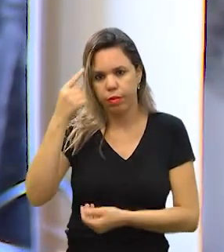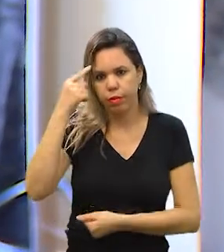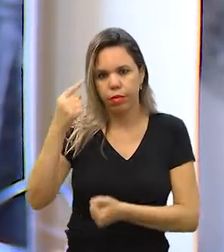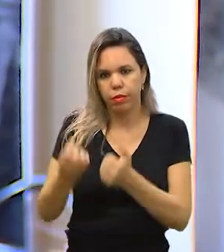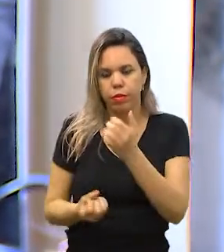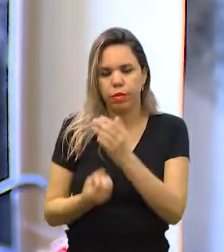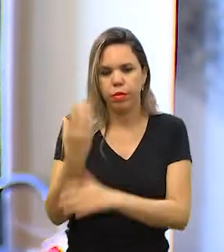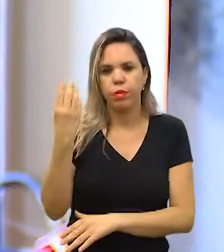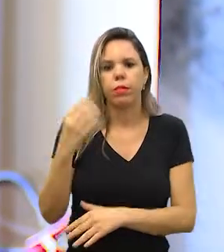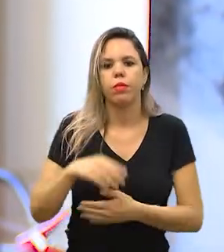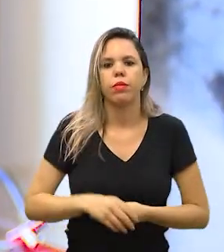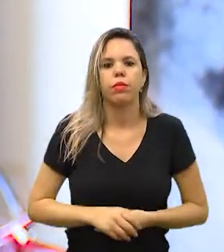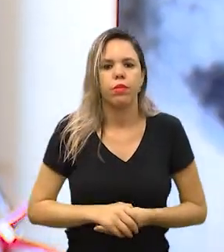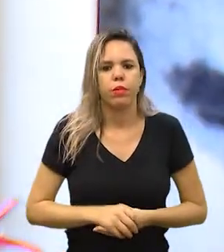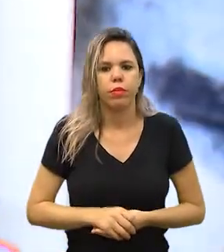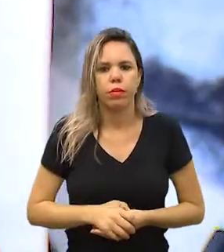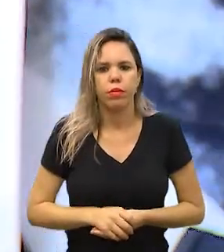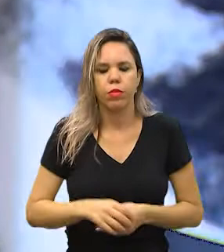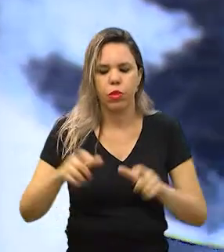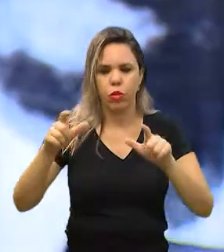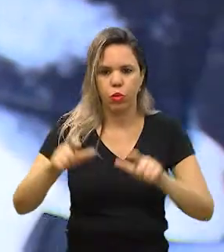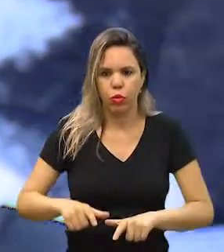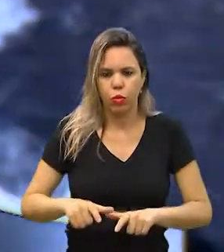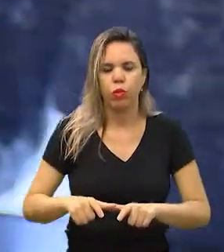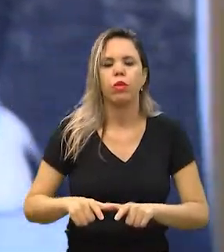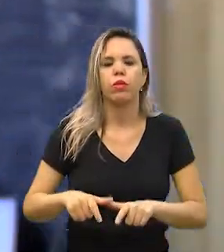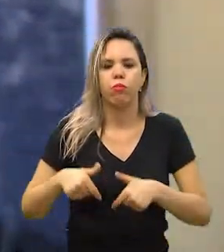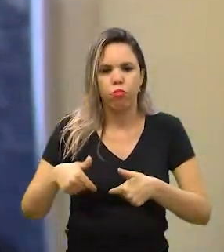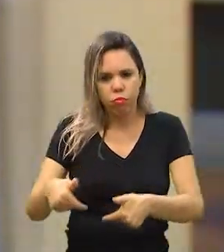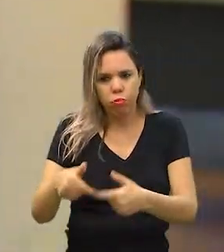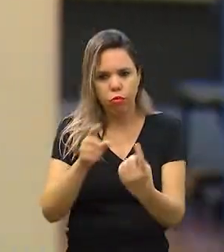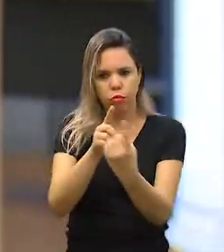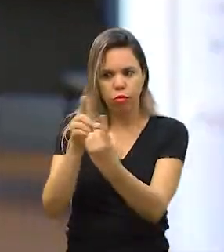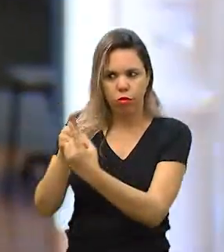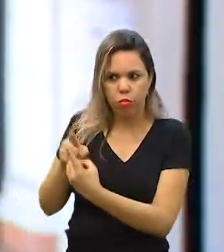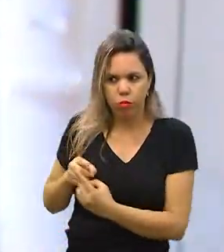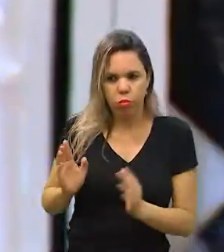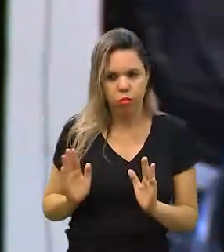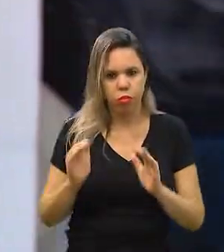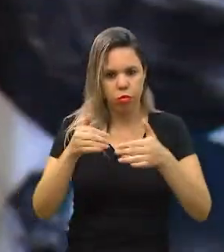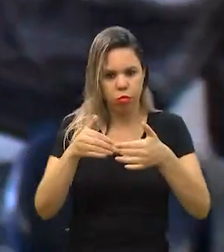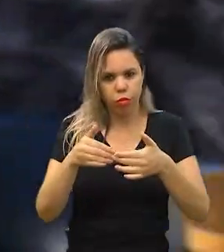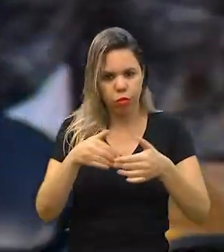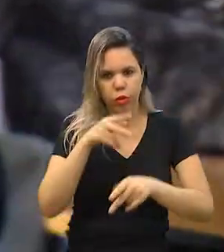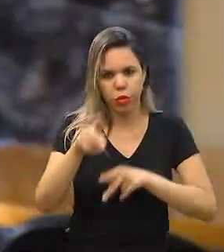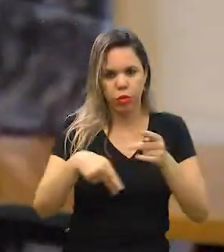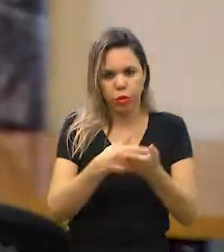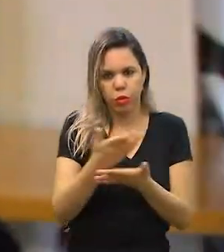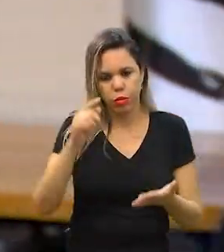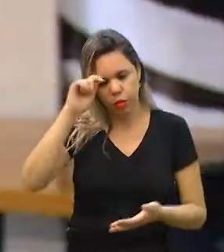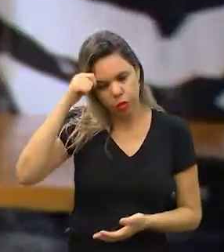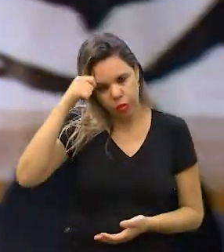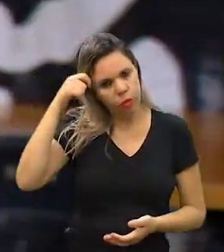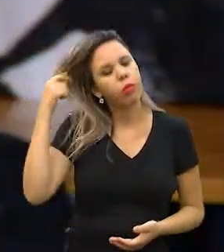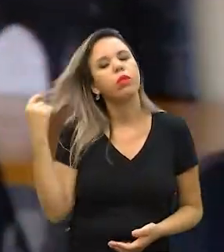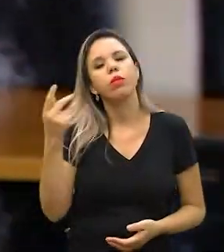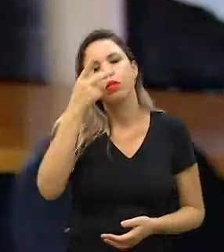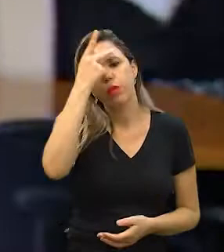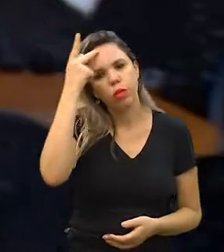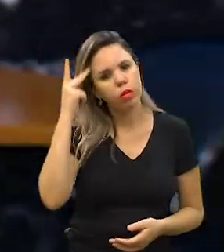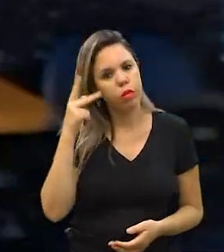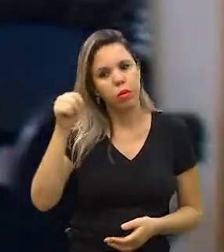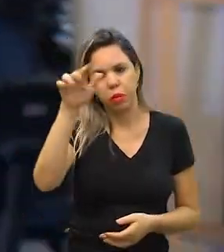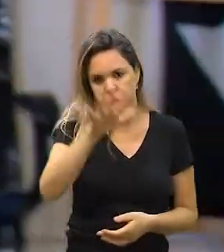ideia é criar e estabelecer o local de convergência de serviços destinados à população negra e